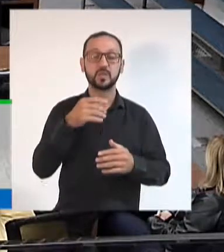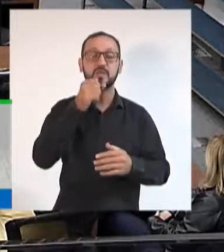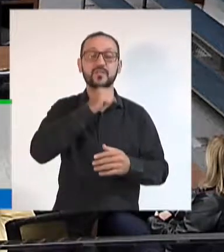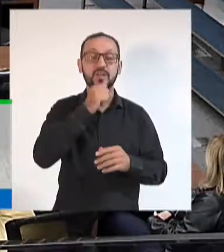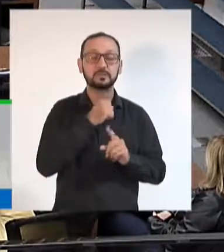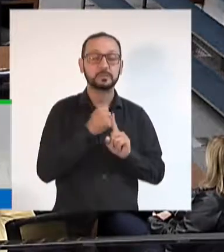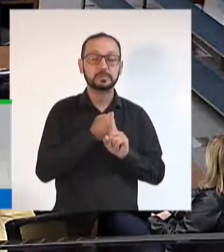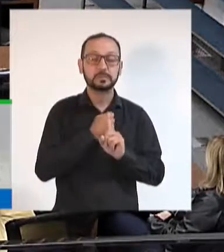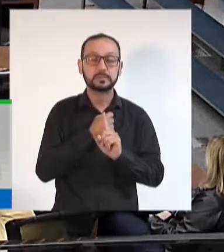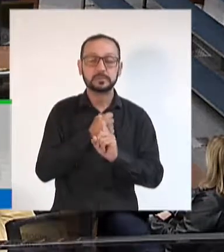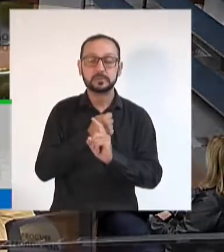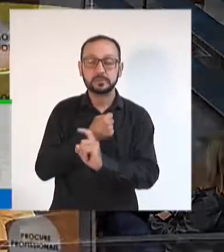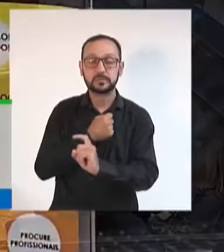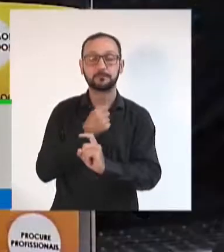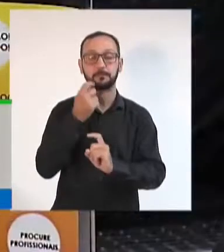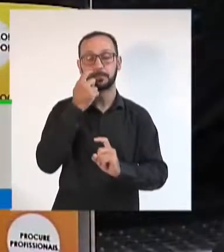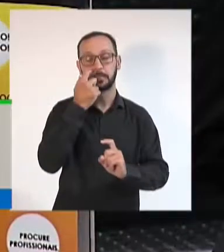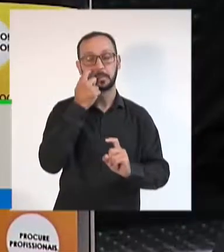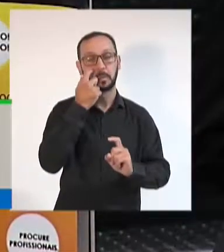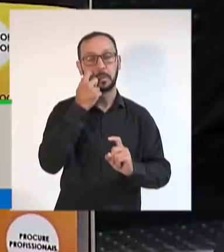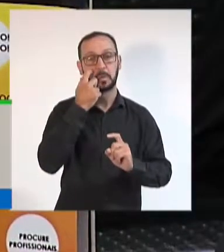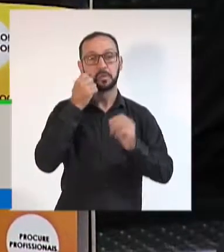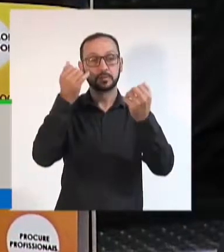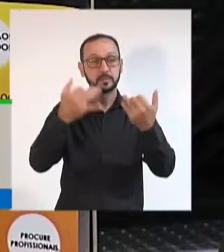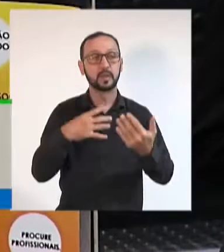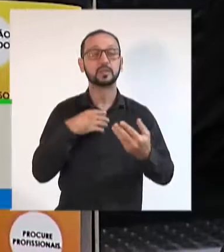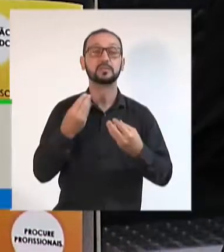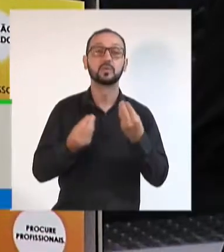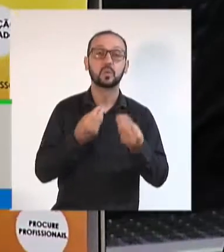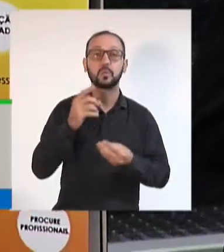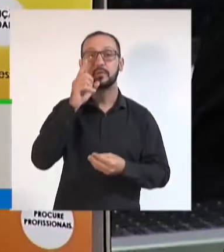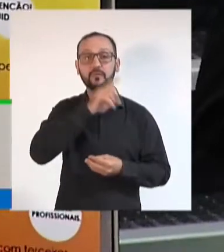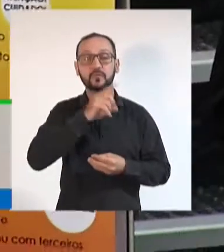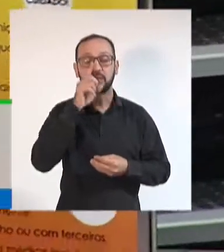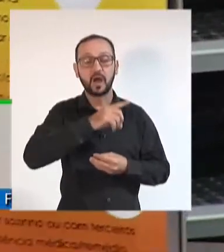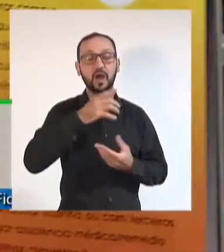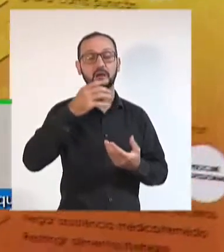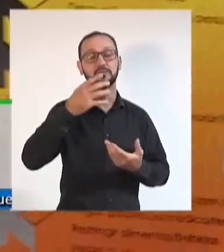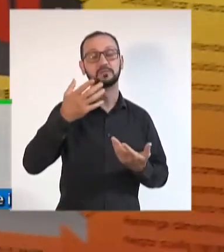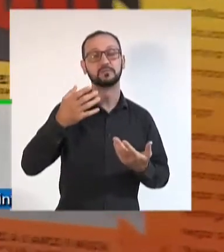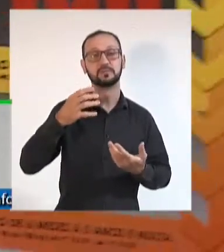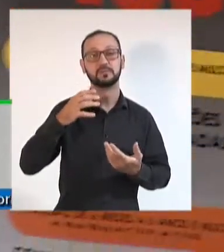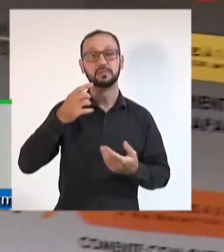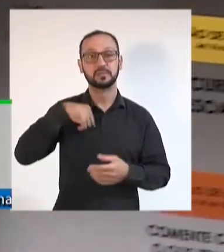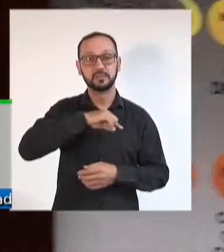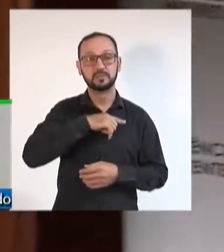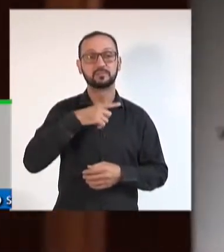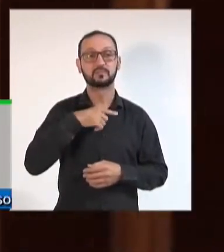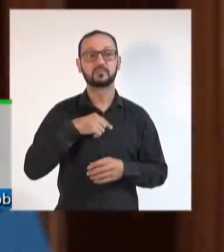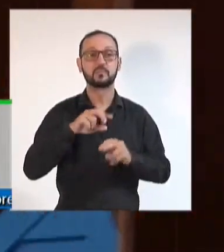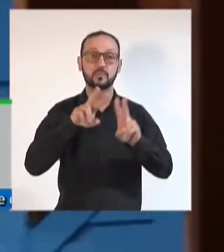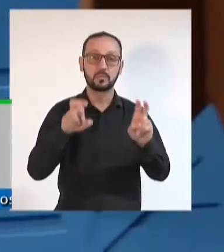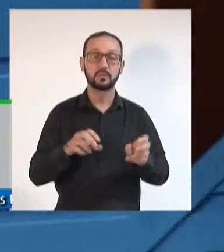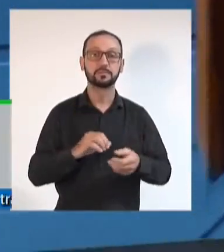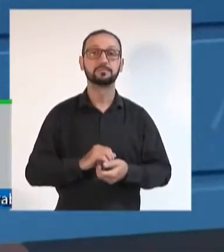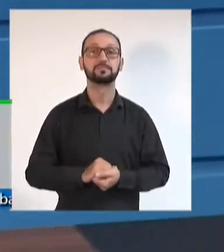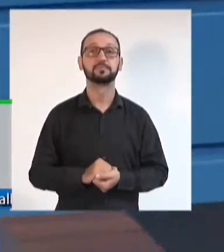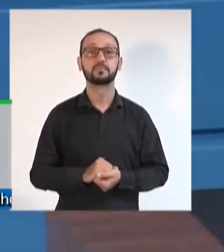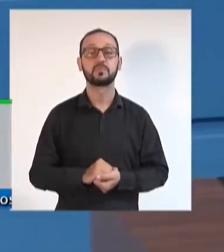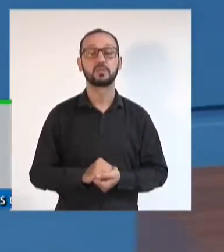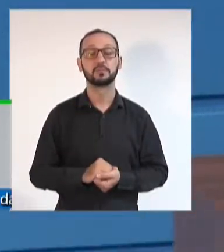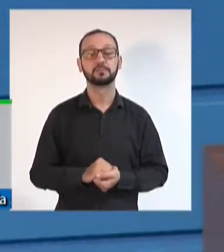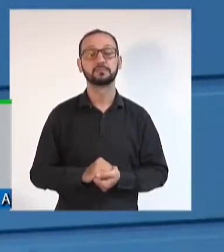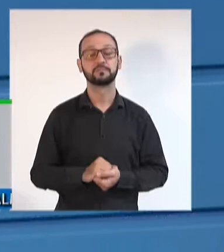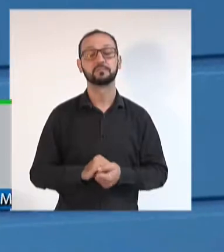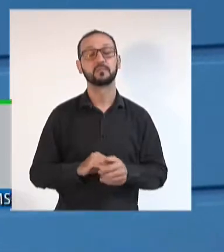quando a gente fala da fragilidade, né, do envelhecimento, da vulnerabilidade que a gente traz, né, então a